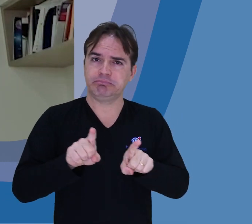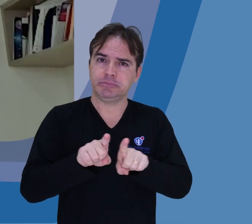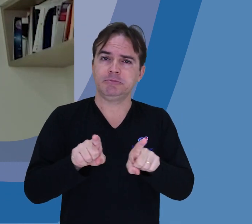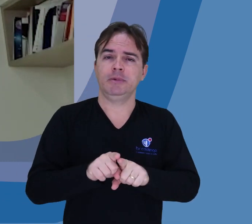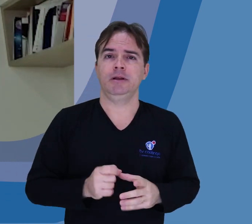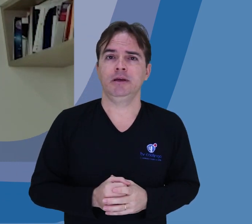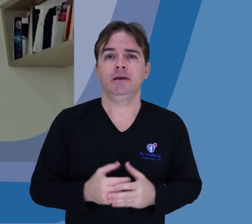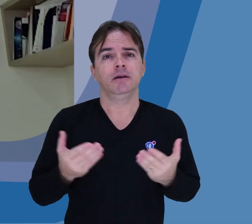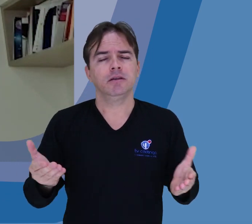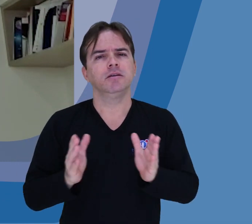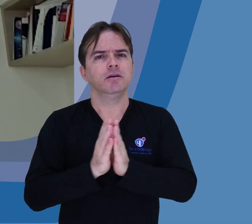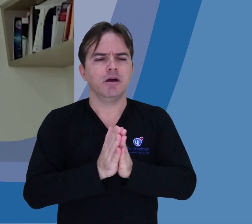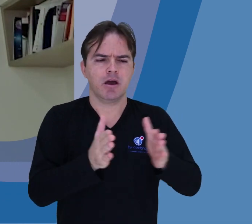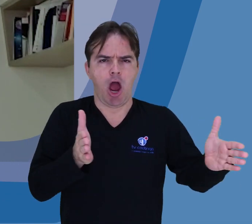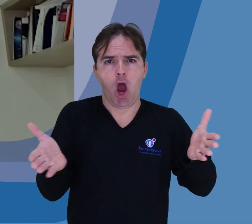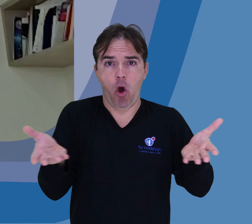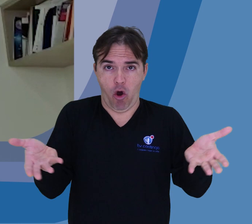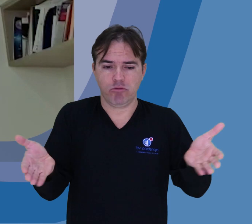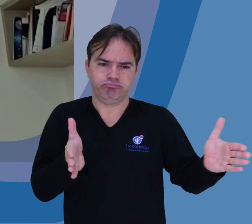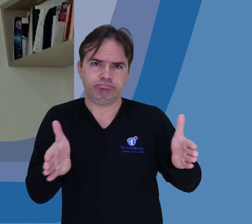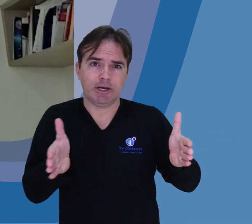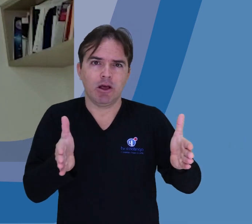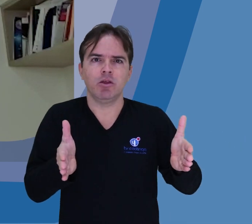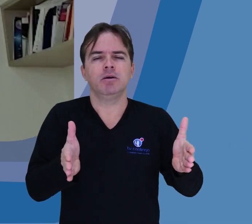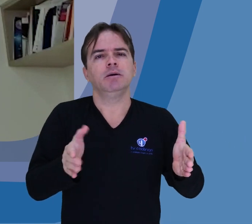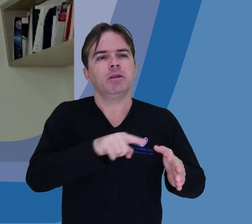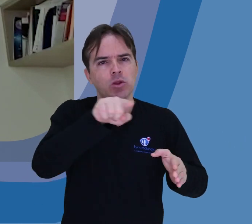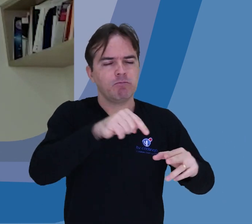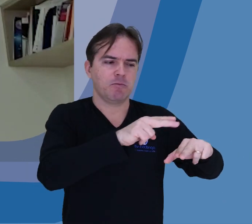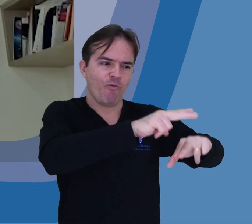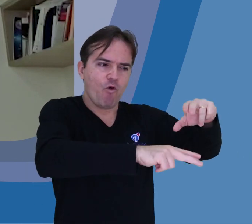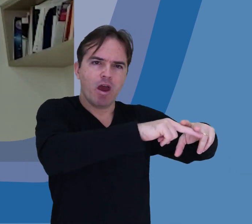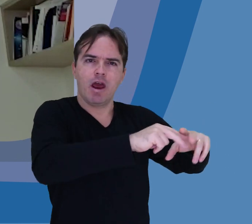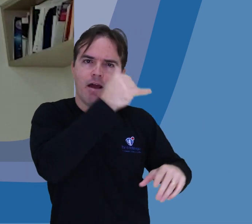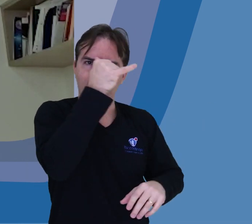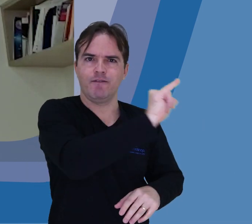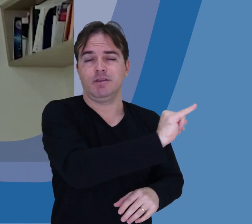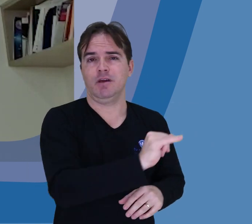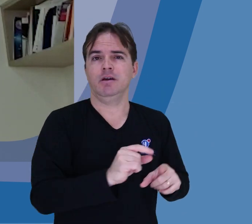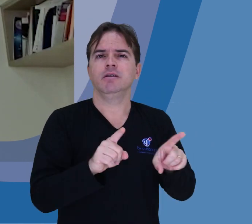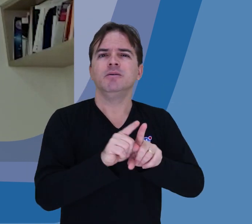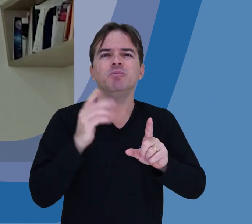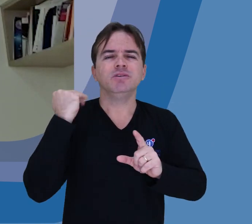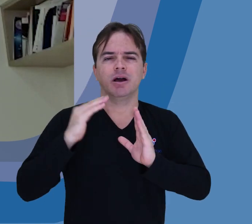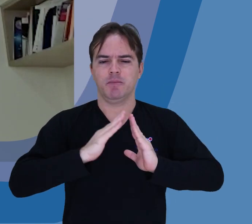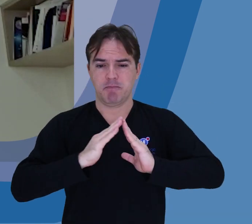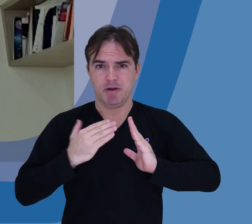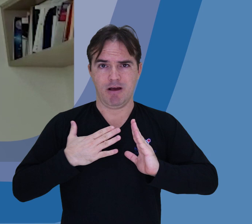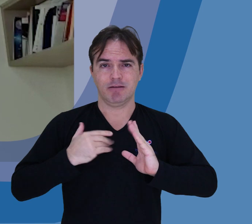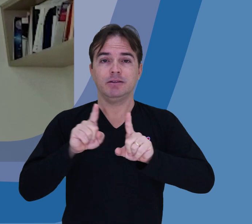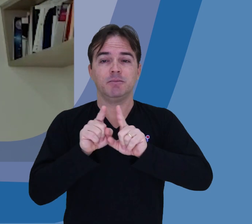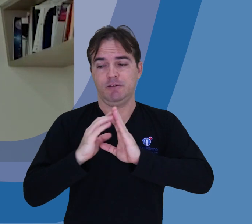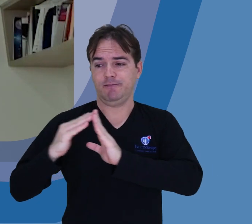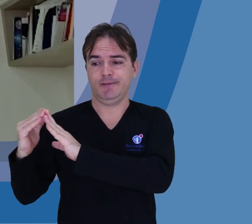evitar a realização de fogueiras toque para vocês para o seu vizinho para as pessoas próximas à